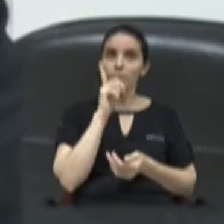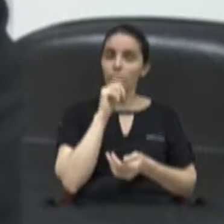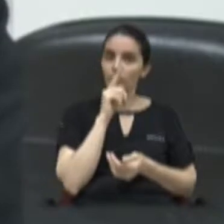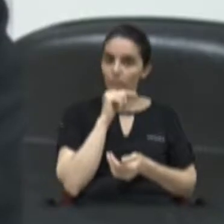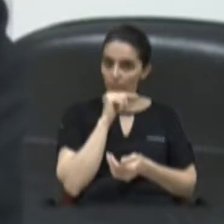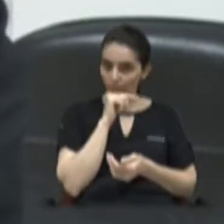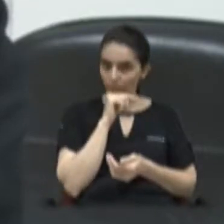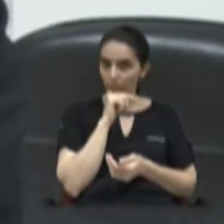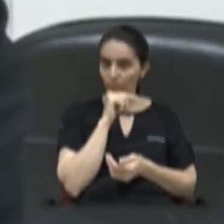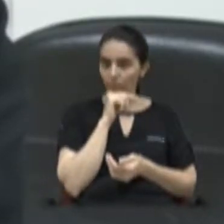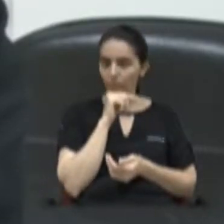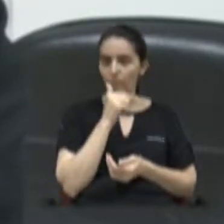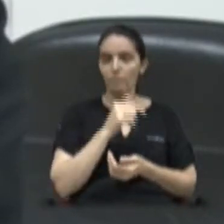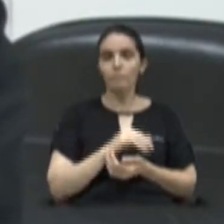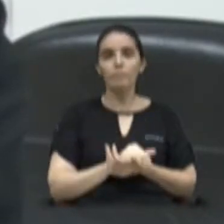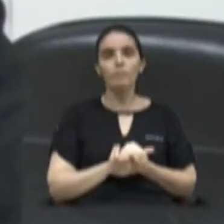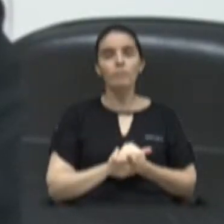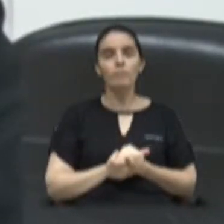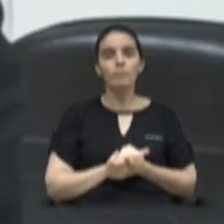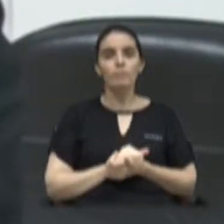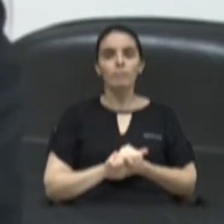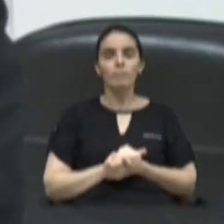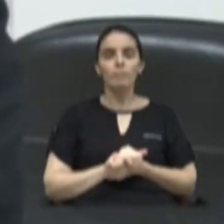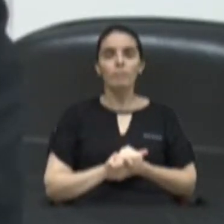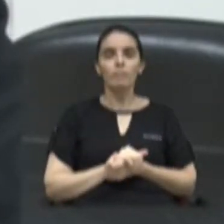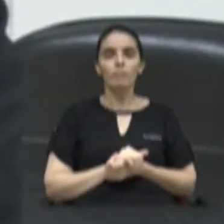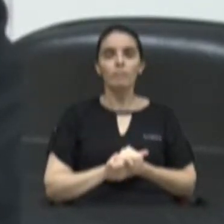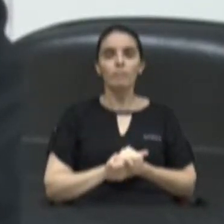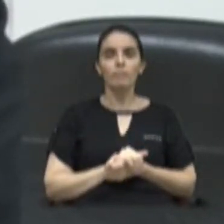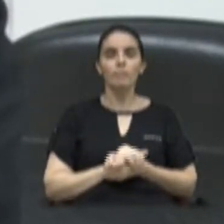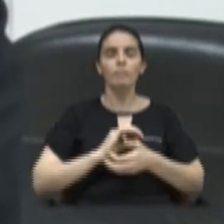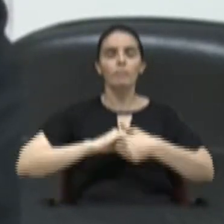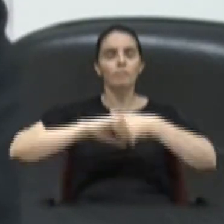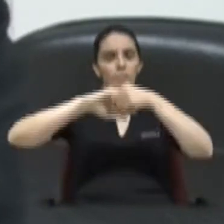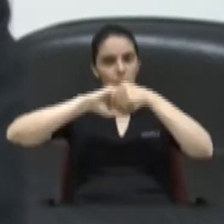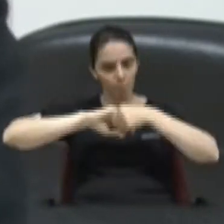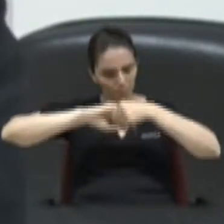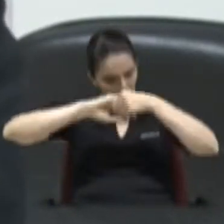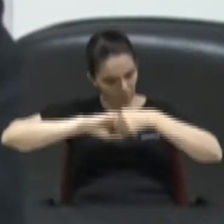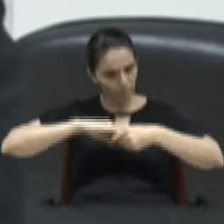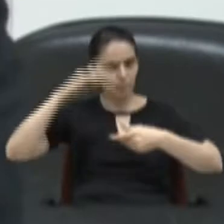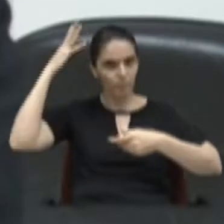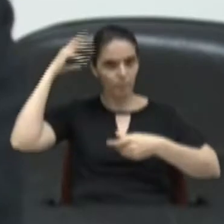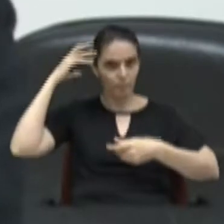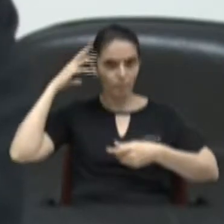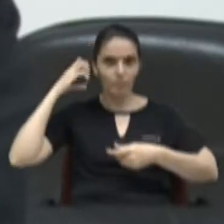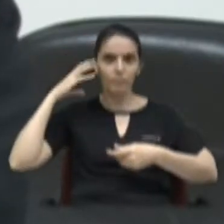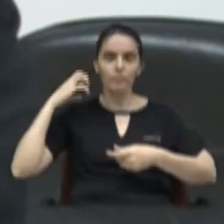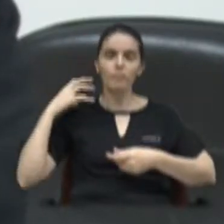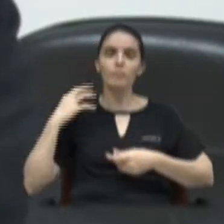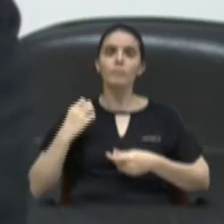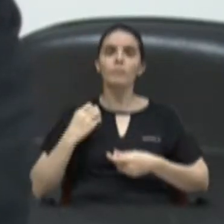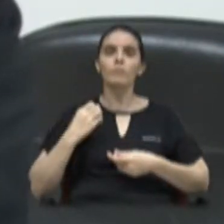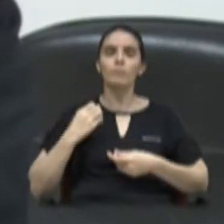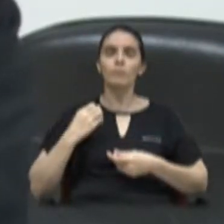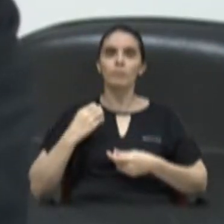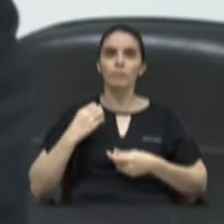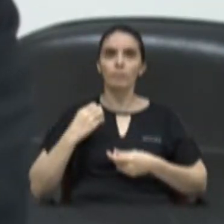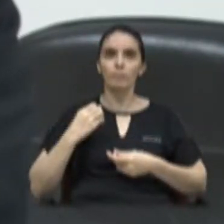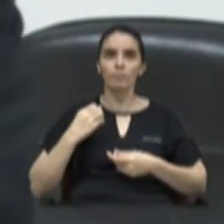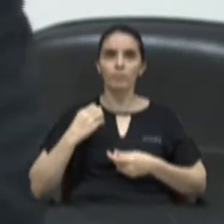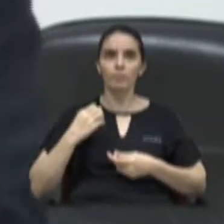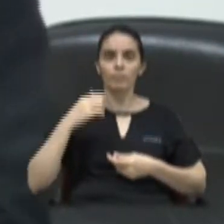valor que chega na casa dos munícipes. Parabéns, vereador Lubogo, e quero dizer a esta casa que